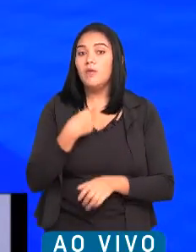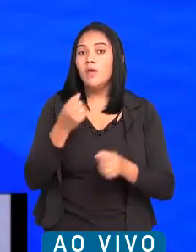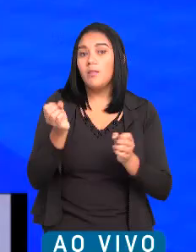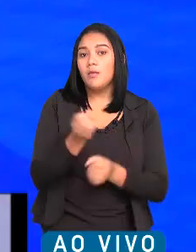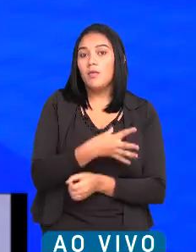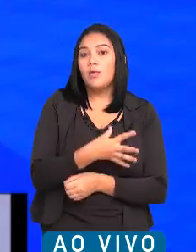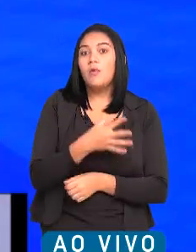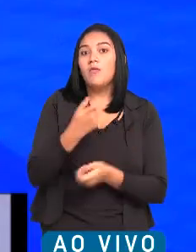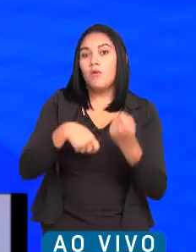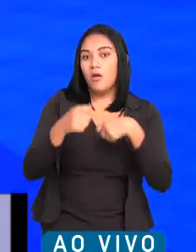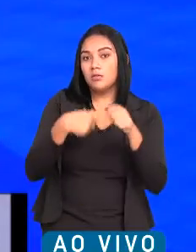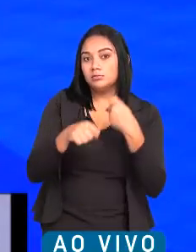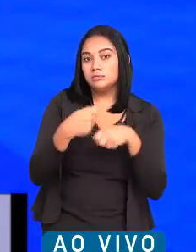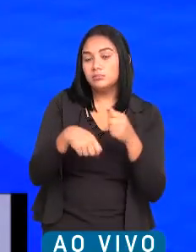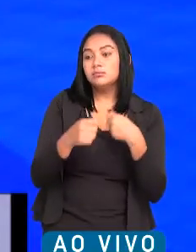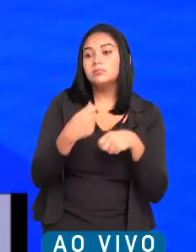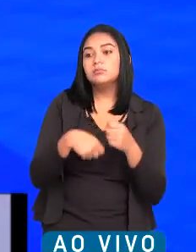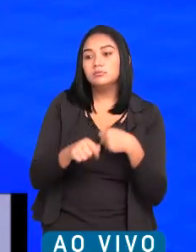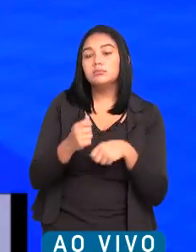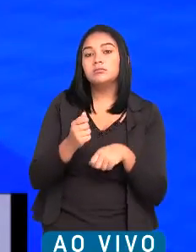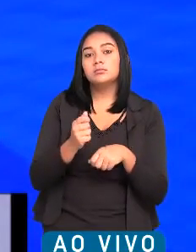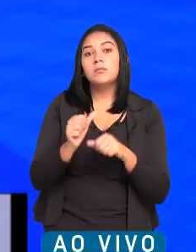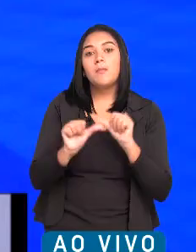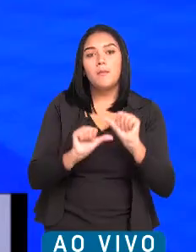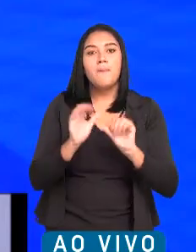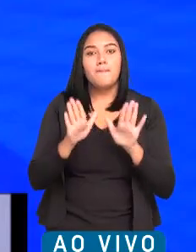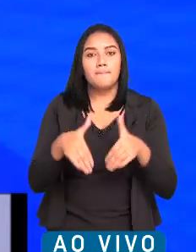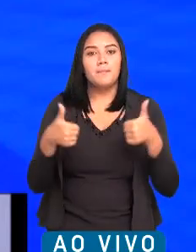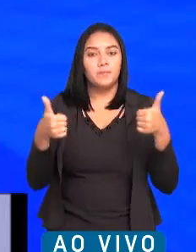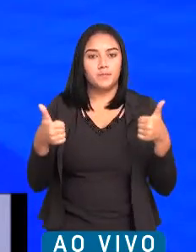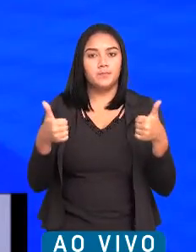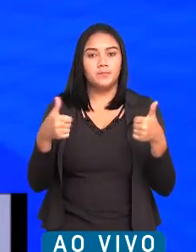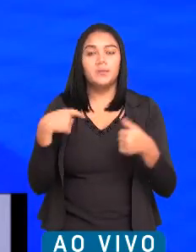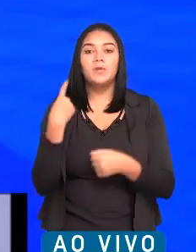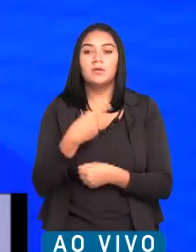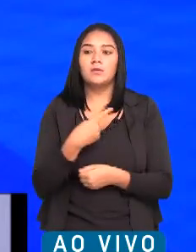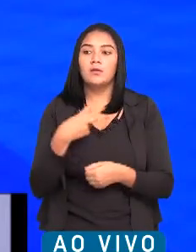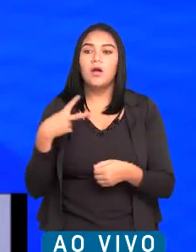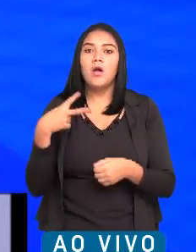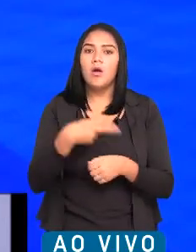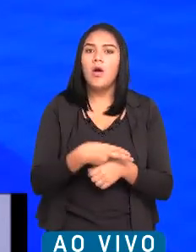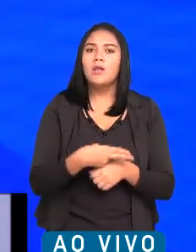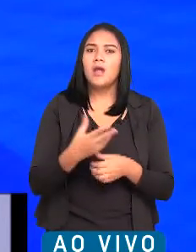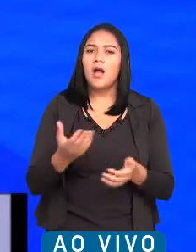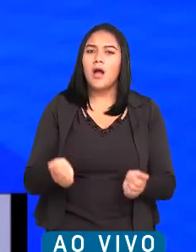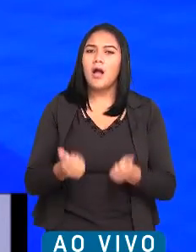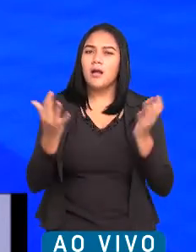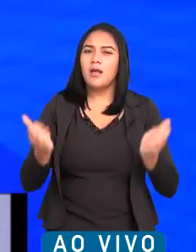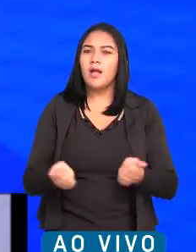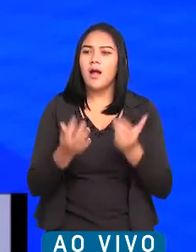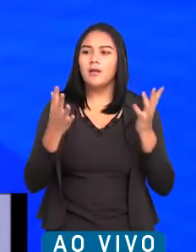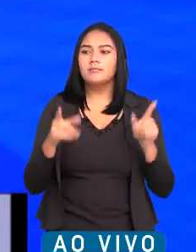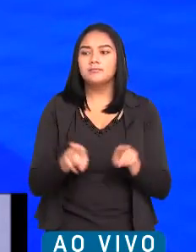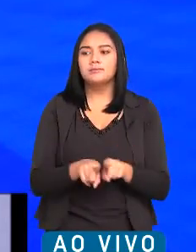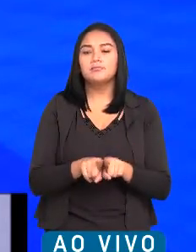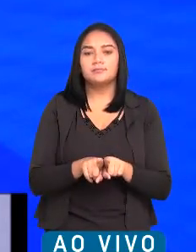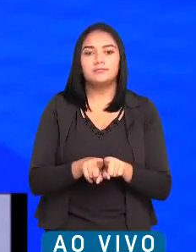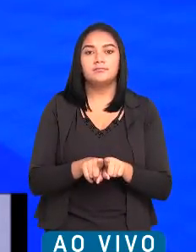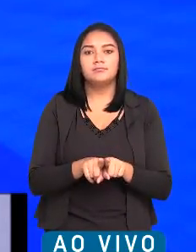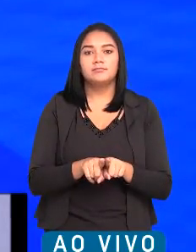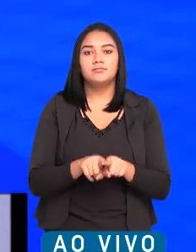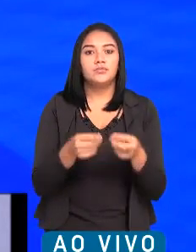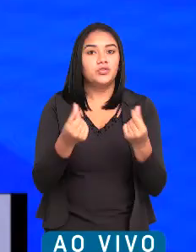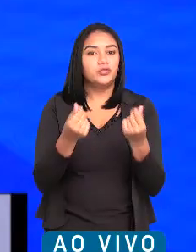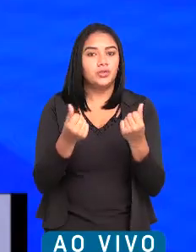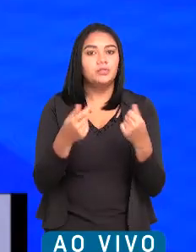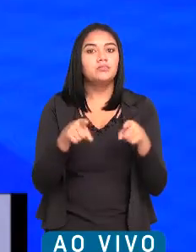eficácia. Nós vamos cortar alguns desperdícios. Nós vamos investir nas prioridades que o povo clama,